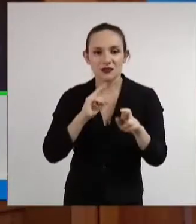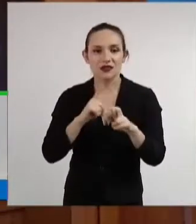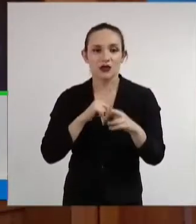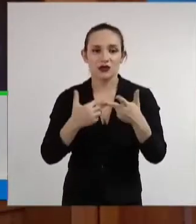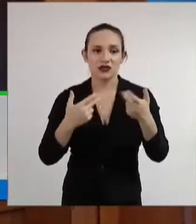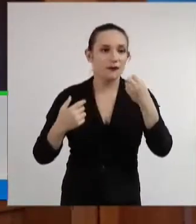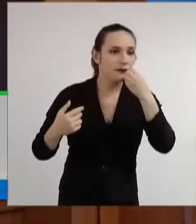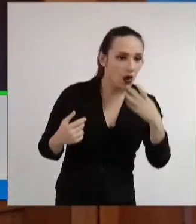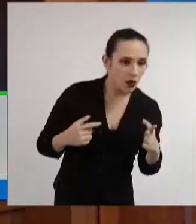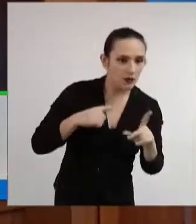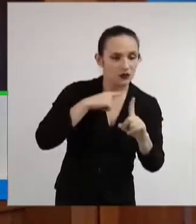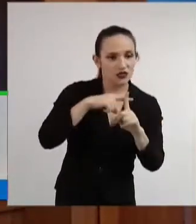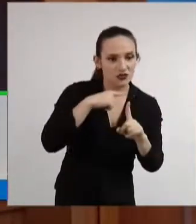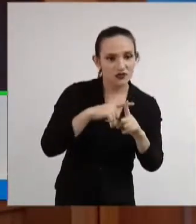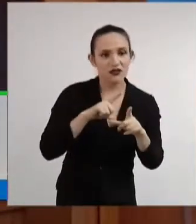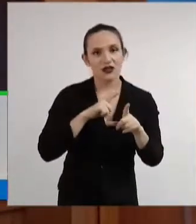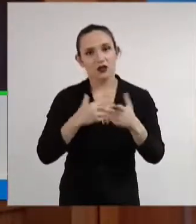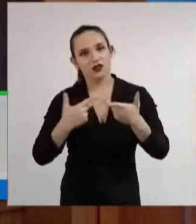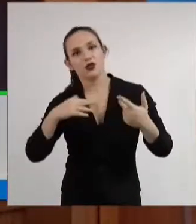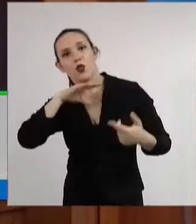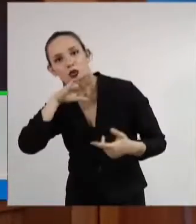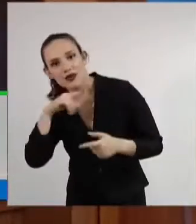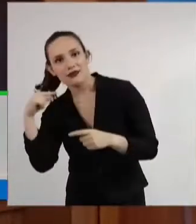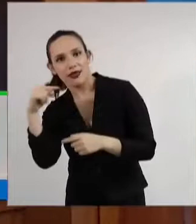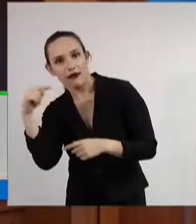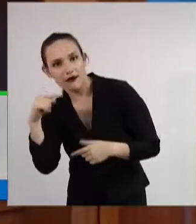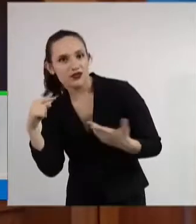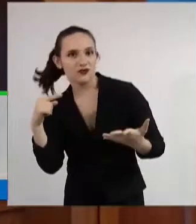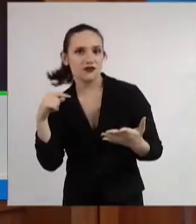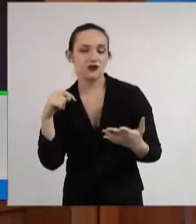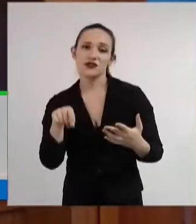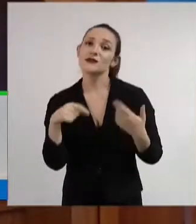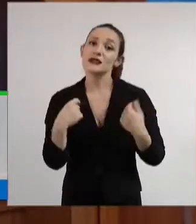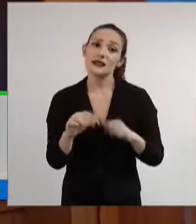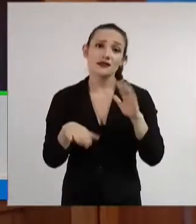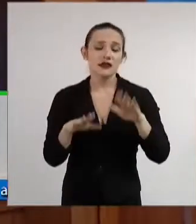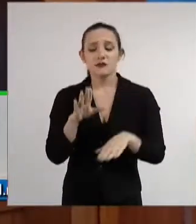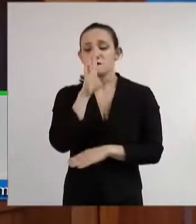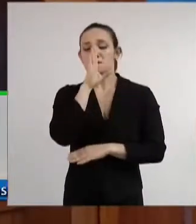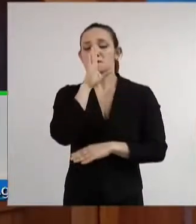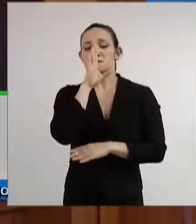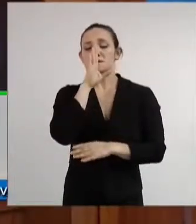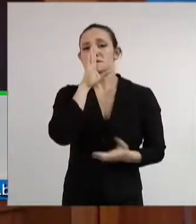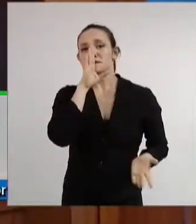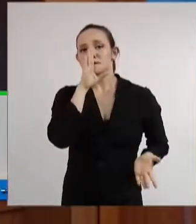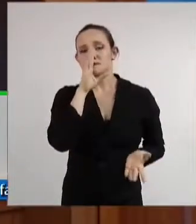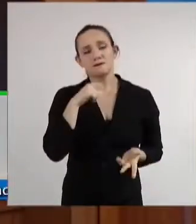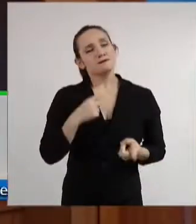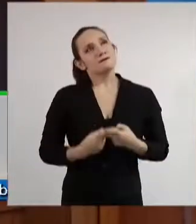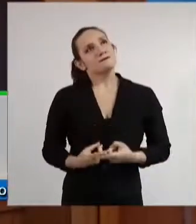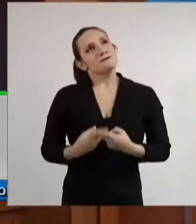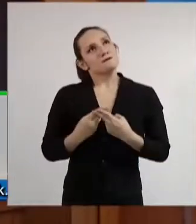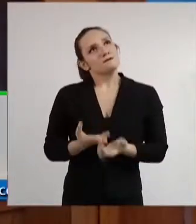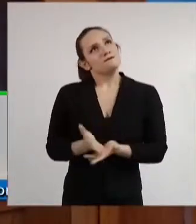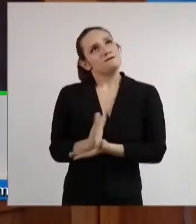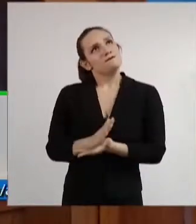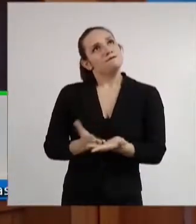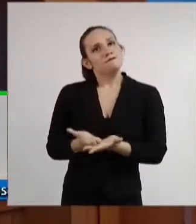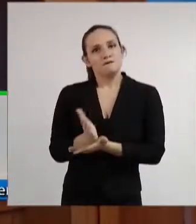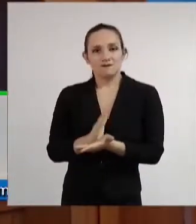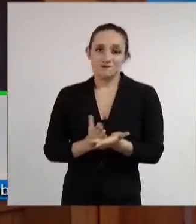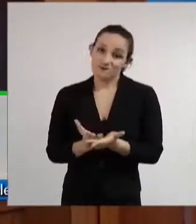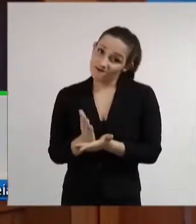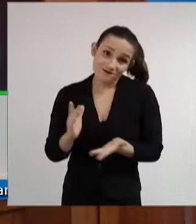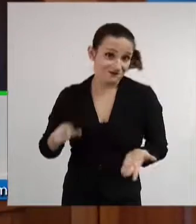Na relação, às vezes, você tem que ceder. E esse ceder significa, em outras palavras, o quê? Tolerância.